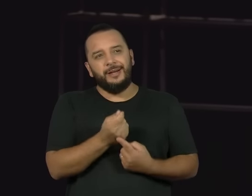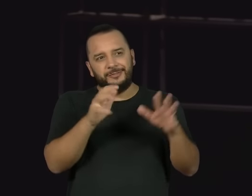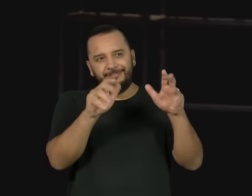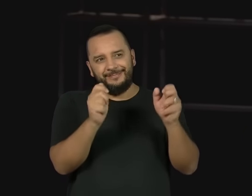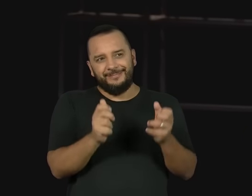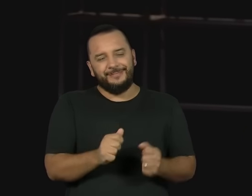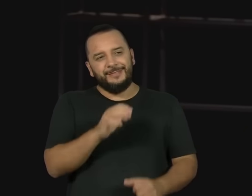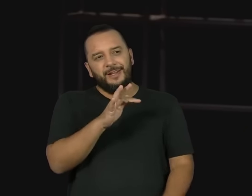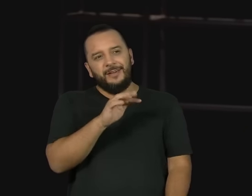trabalhou nessa área?